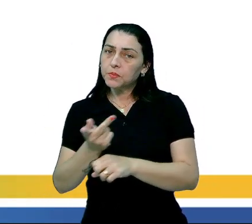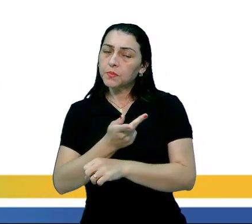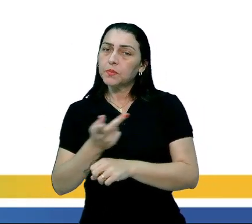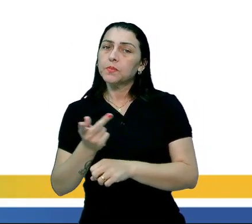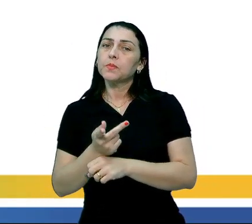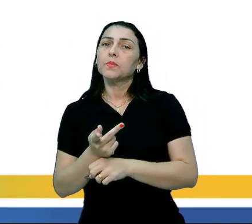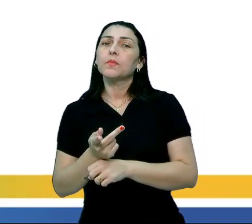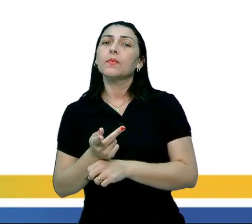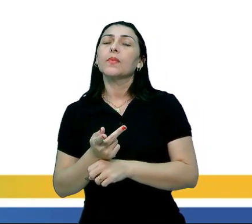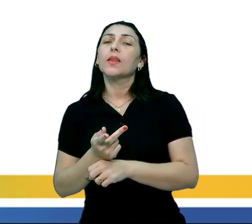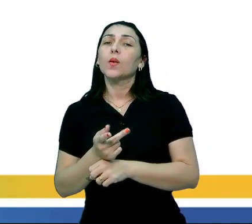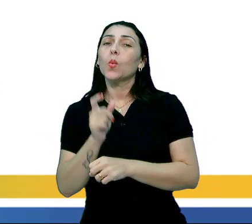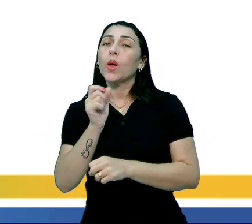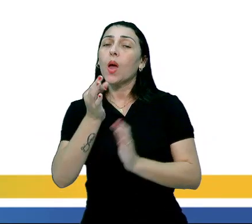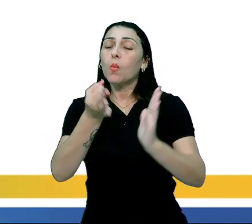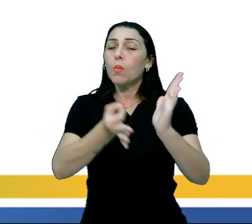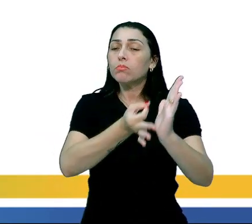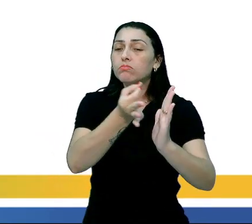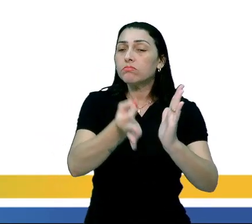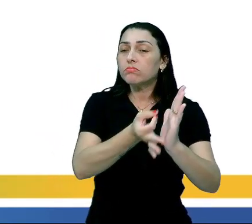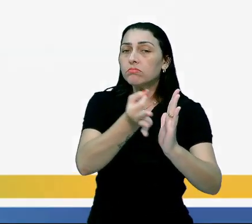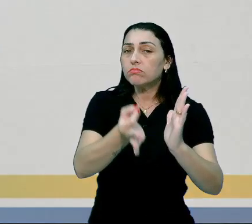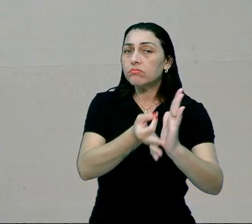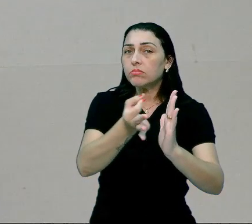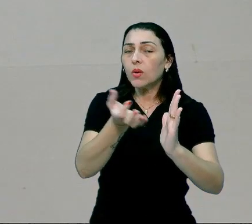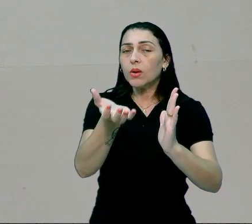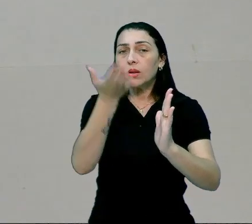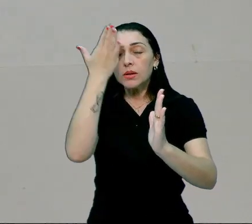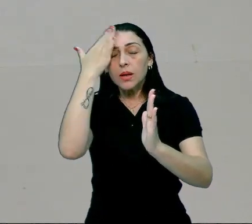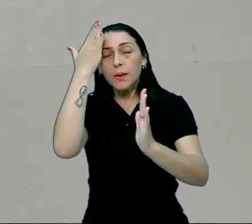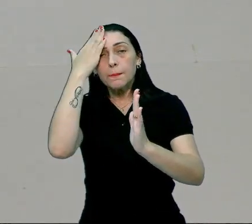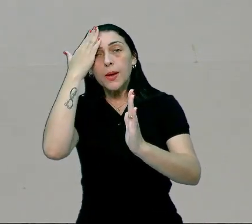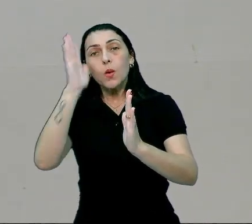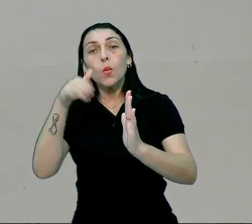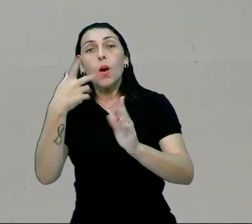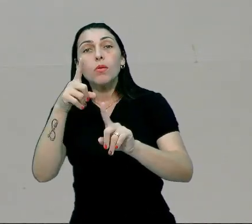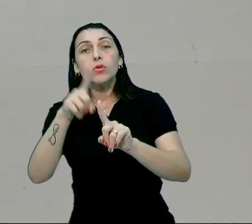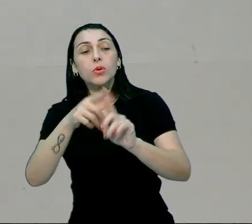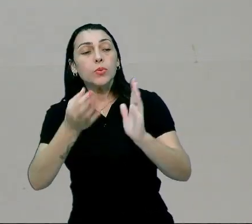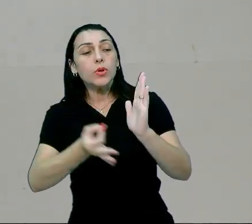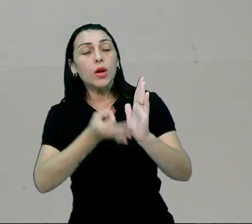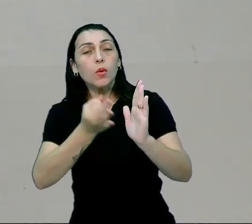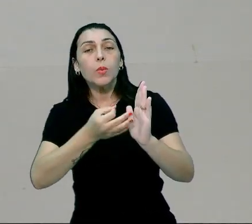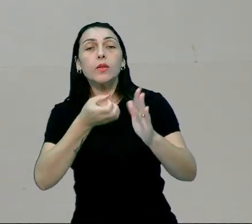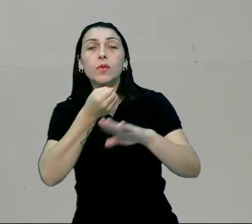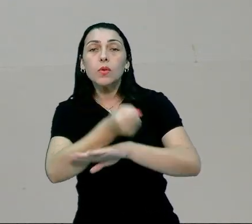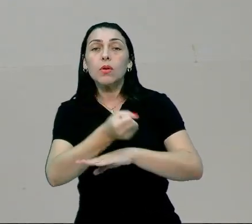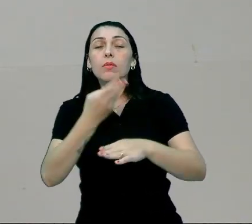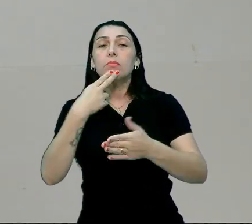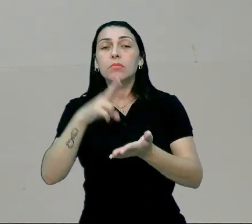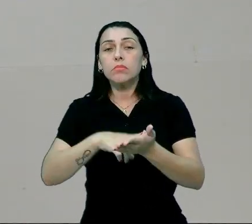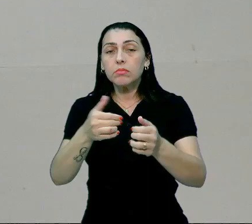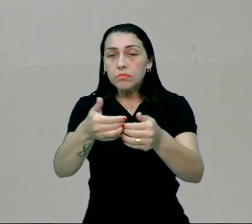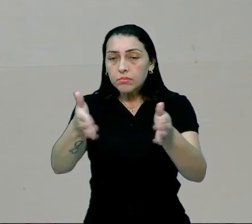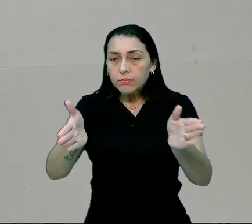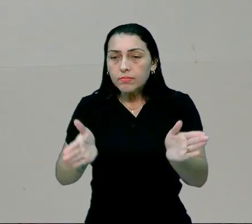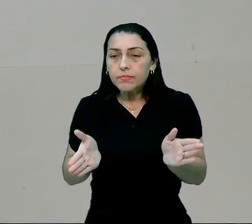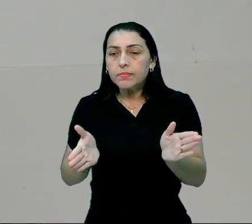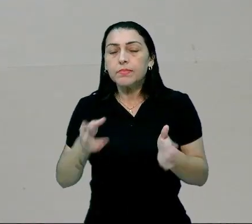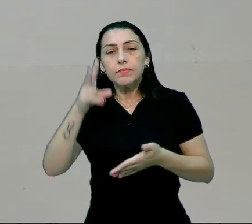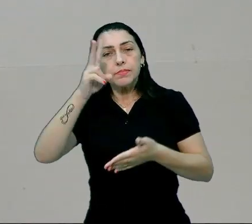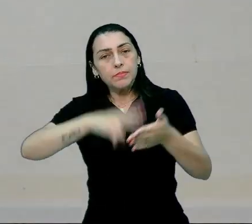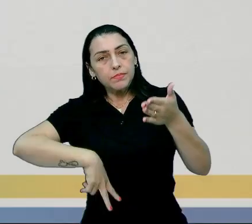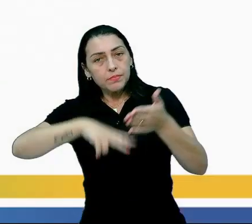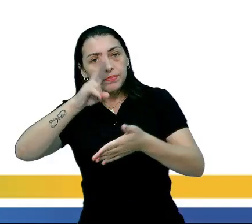um recurso argumentativo. Eu quero saber que tipo de argumento foi empregado nessa carta. Então, vamos ler